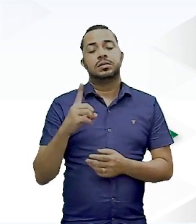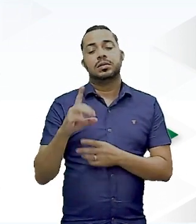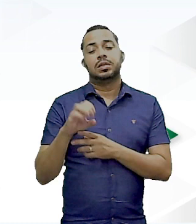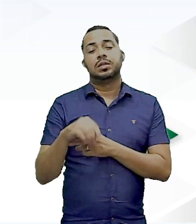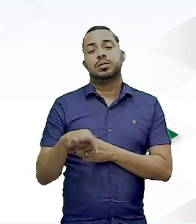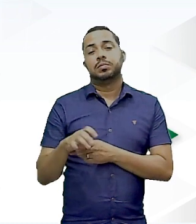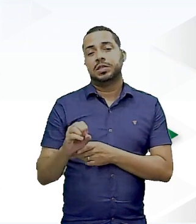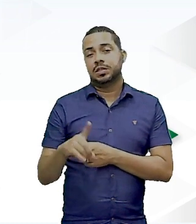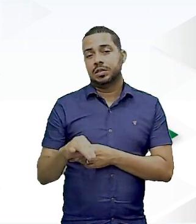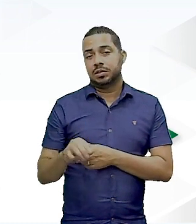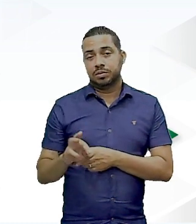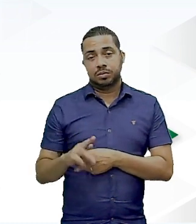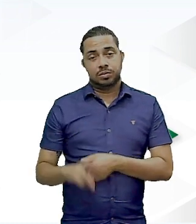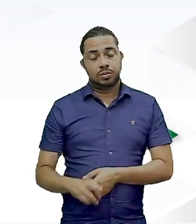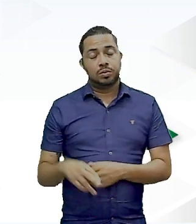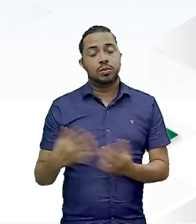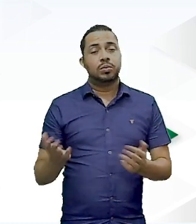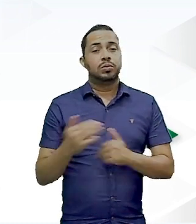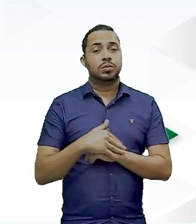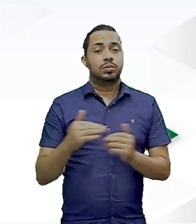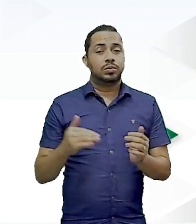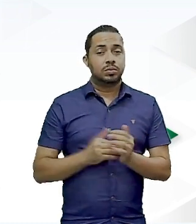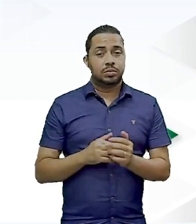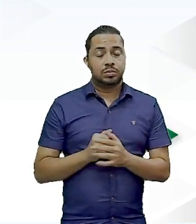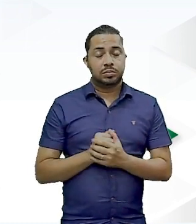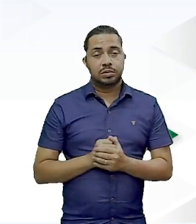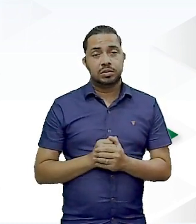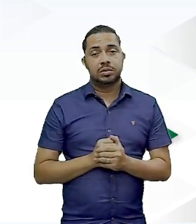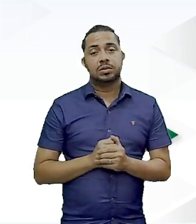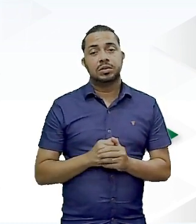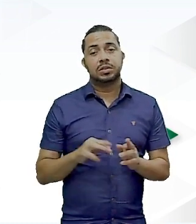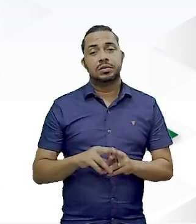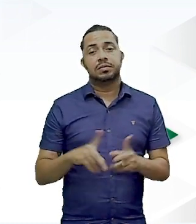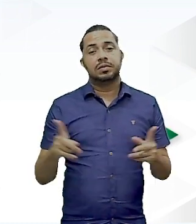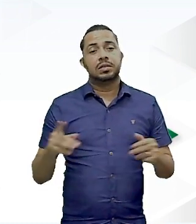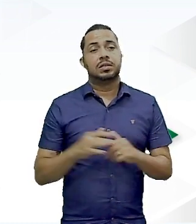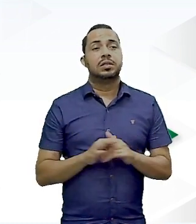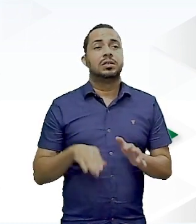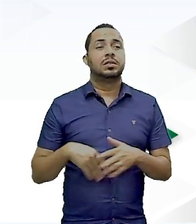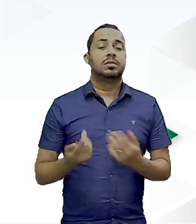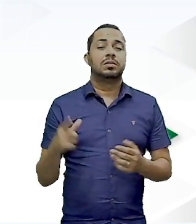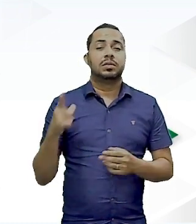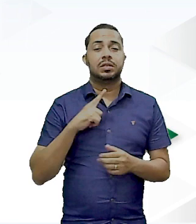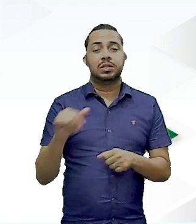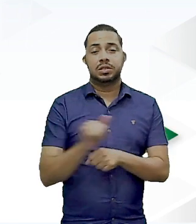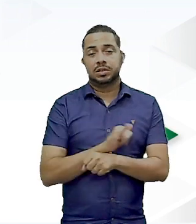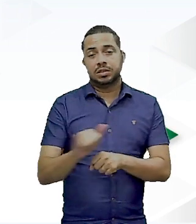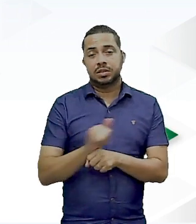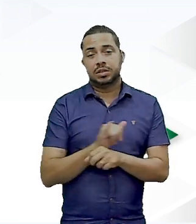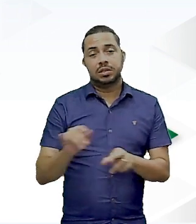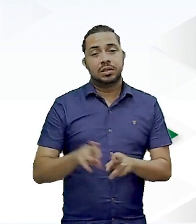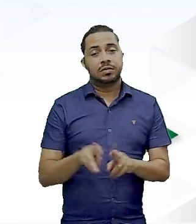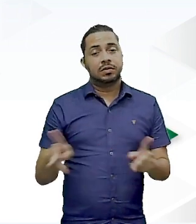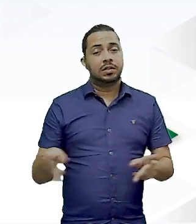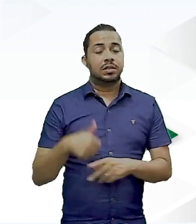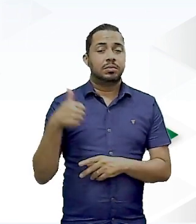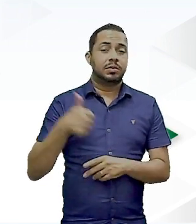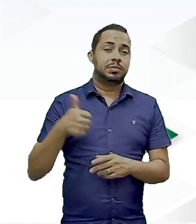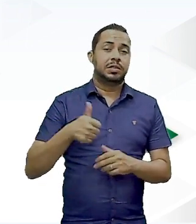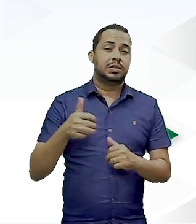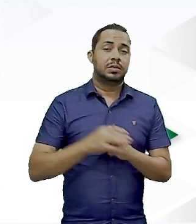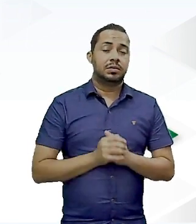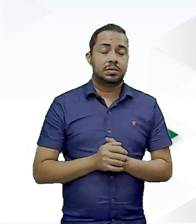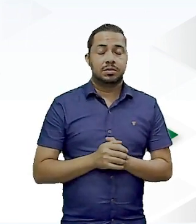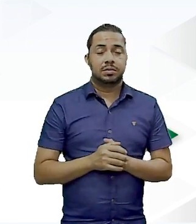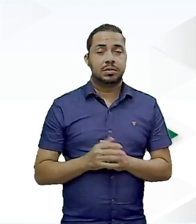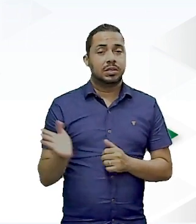denominadores ou todo, né, como a gente chama, totalmente diferentes. Então eu vou ter uma estratégia diferente da primeira, tá bom?